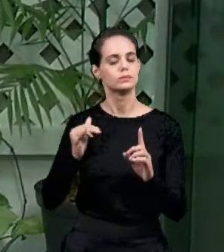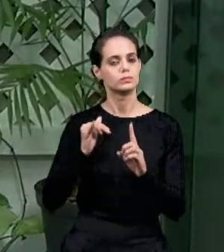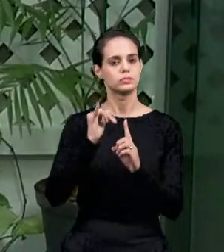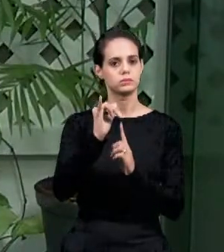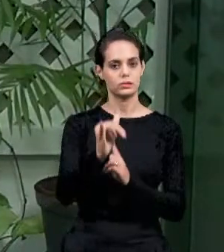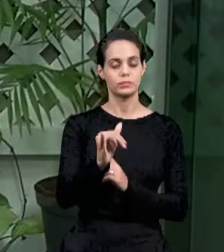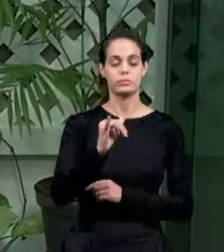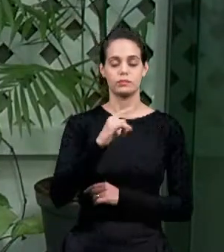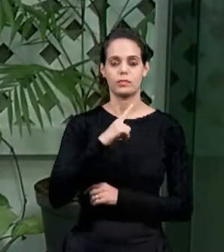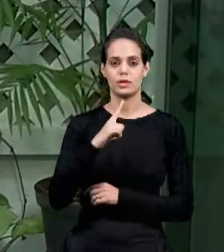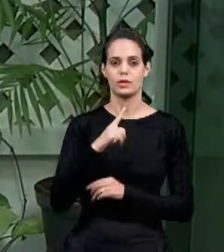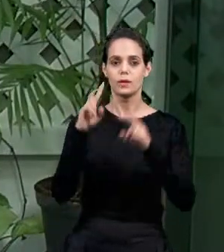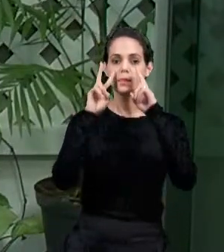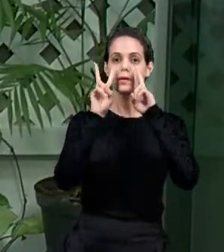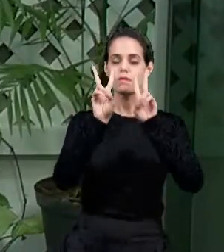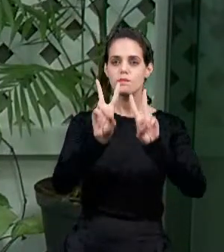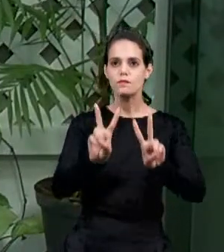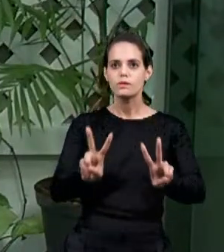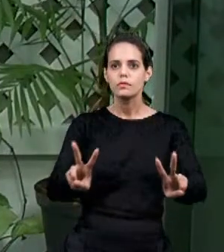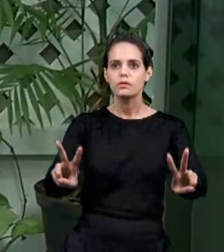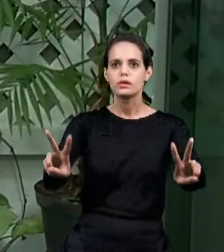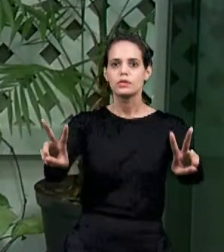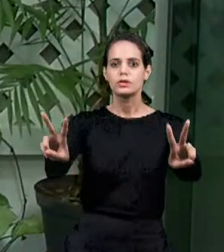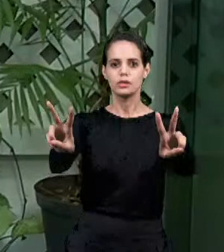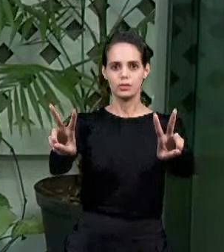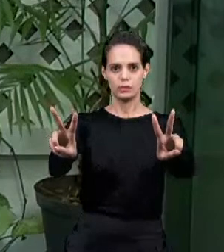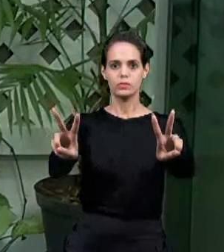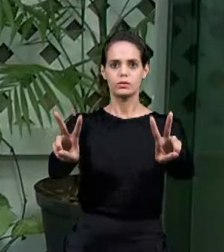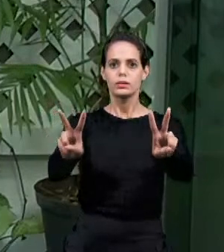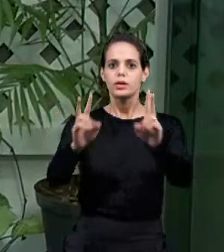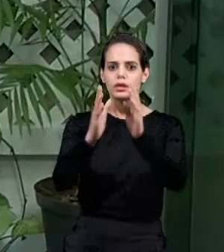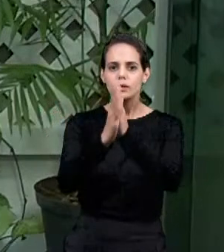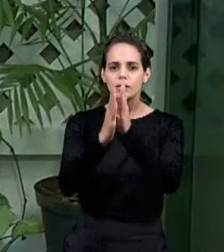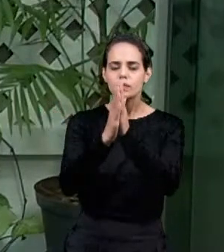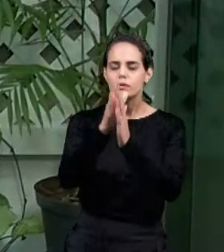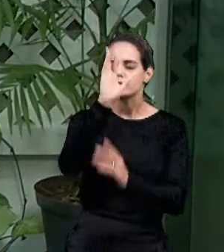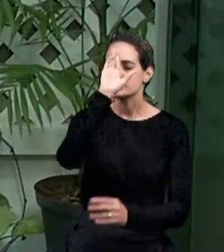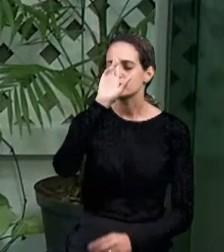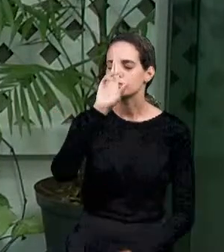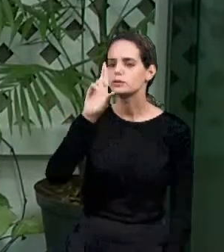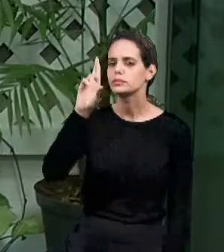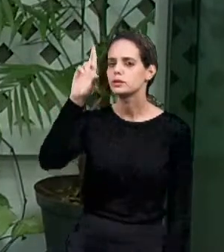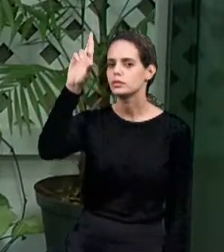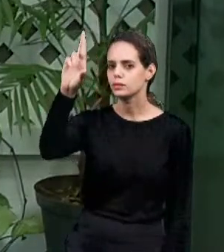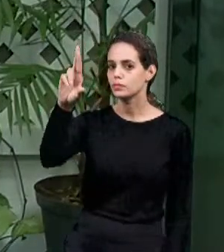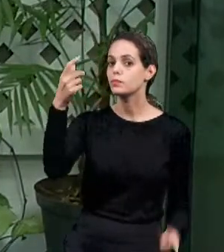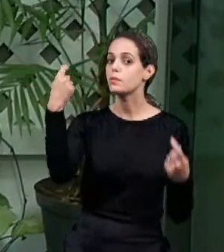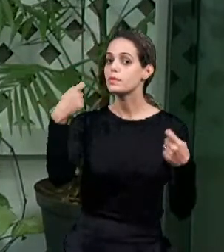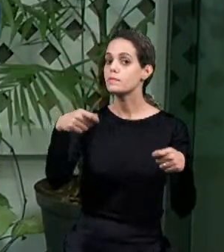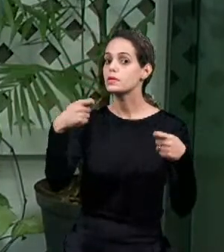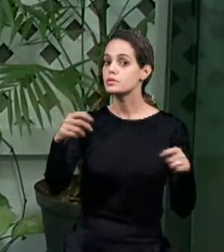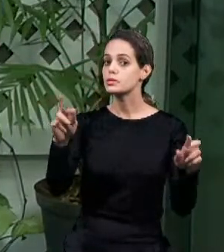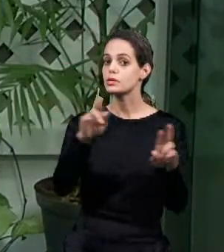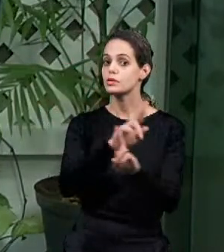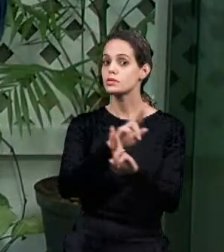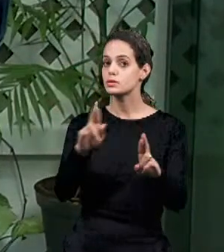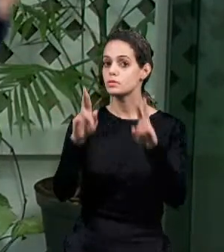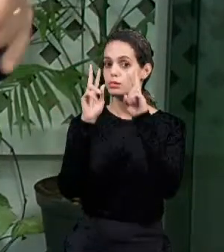visão e faz uma oração dentro da necessidade da visão que